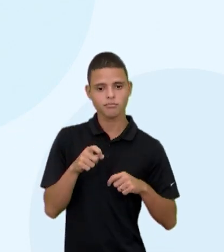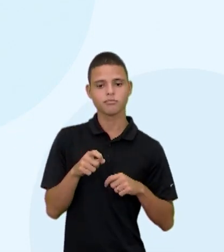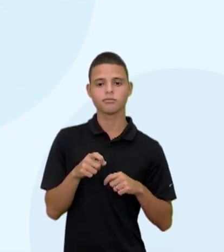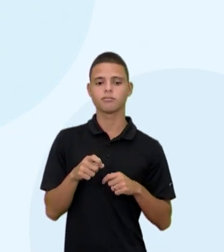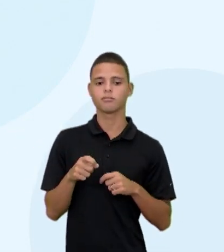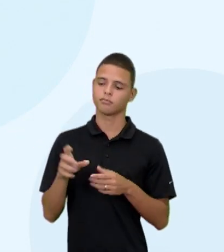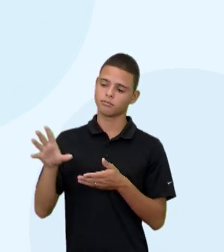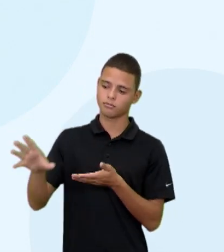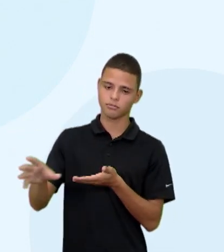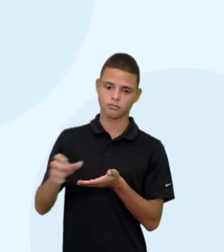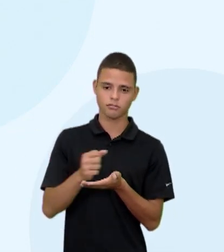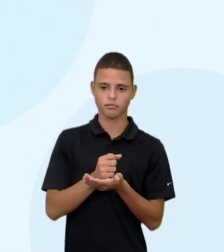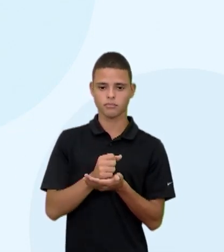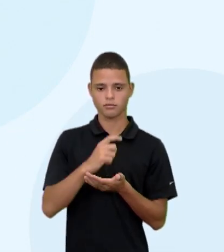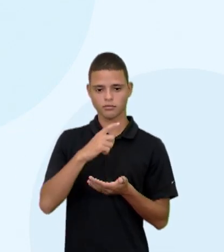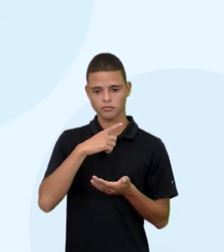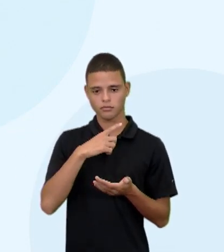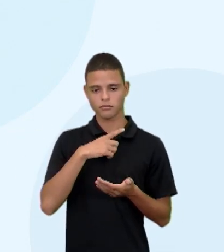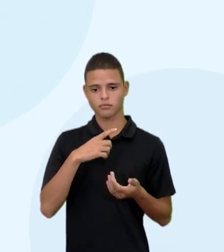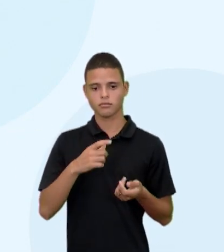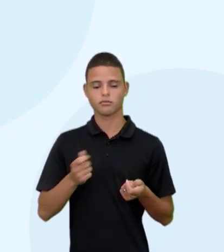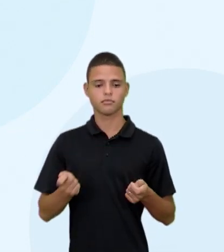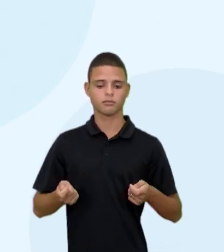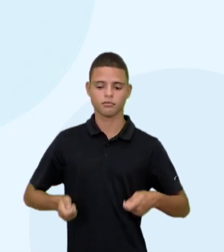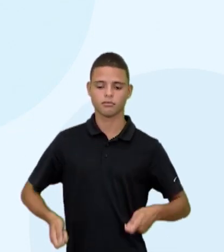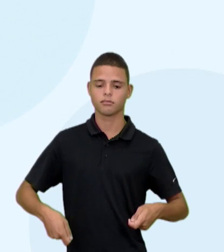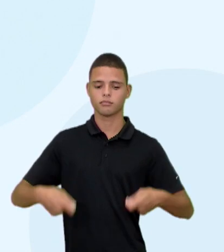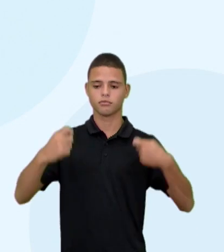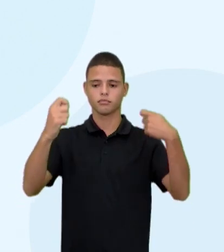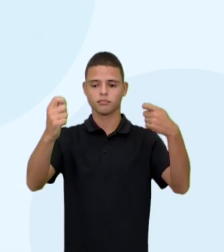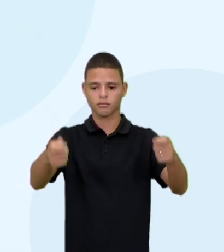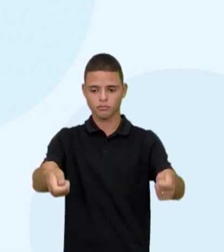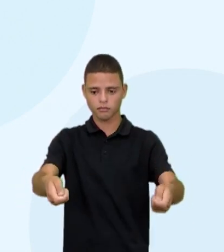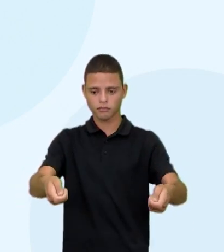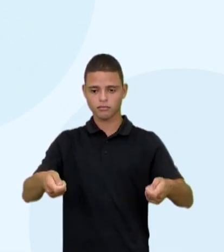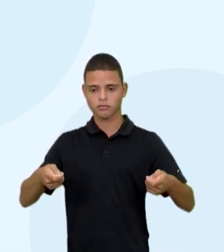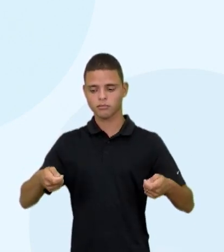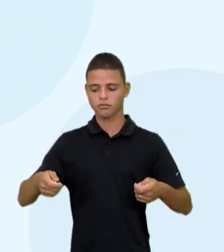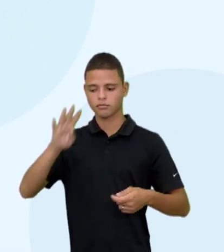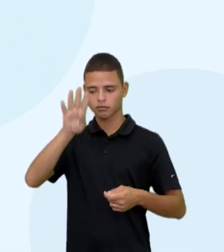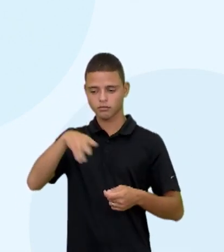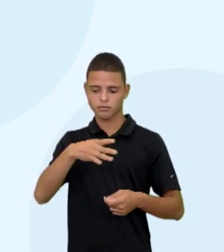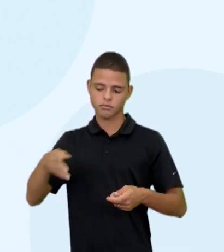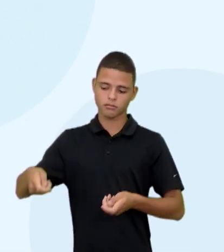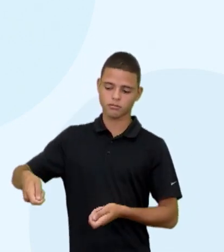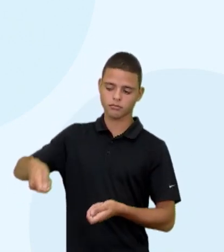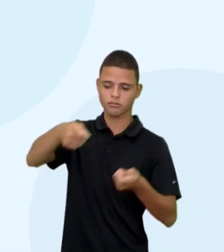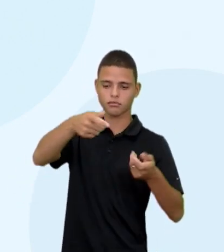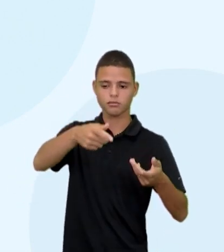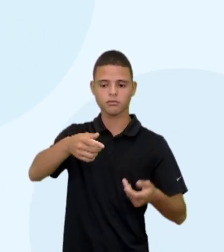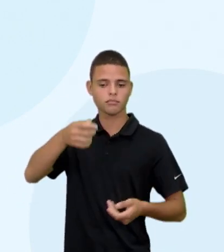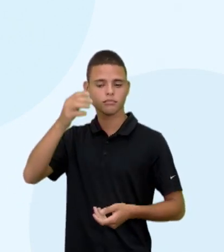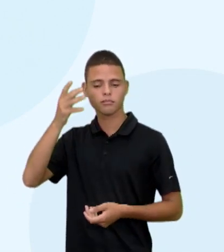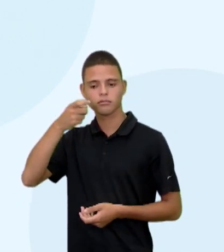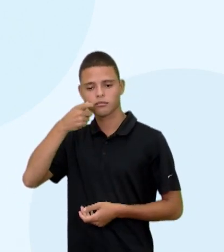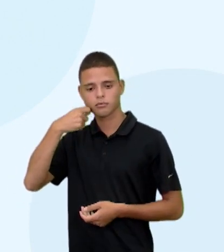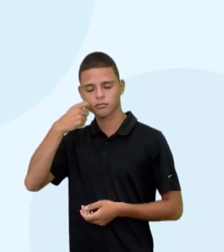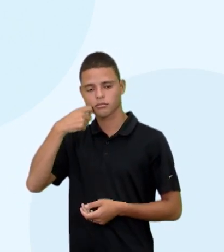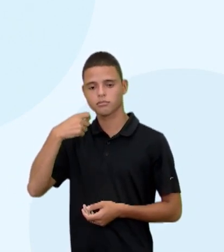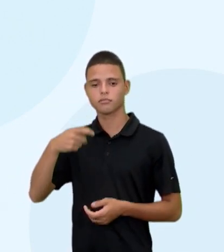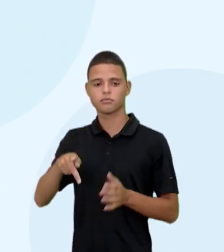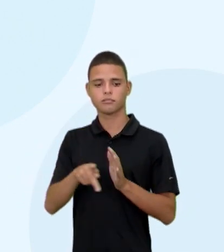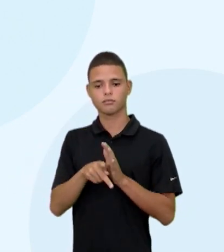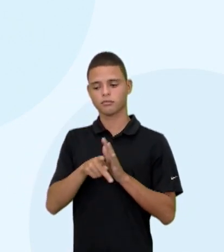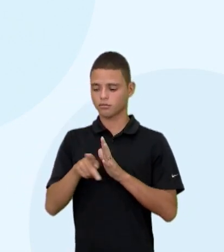praias, né? Você tem rede de pescador, você tem um monte de coisa aí, plástico, que aparece lá, que com sedimento, principalmente aí da